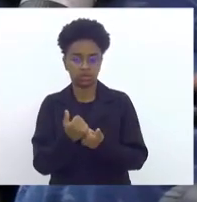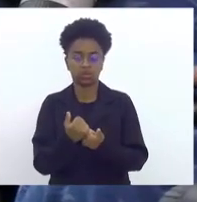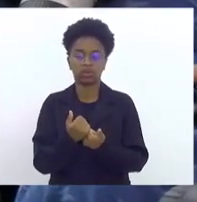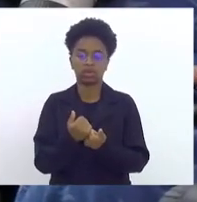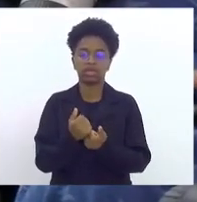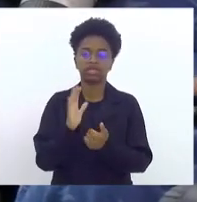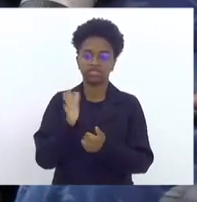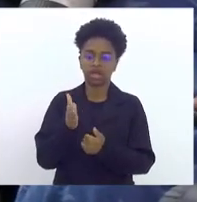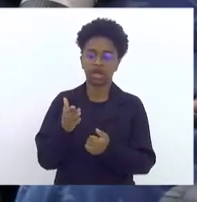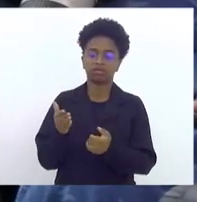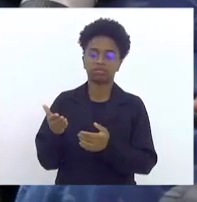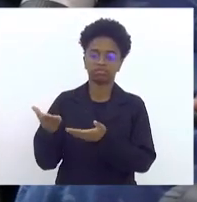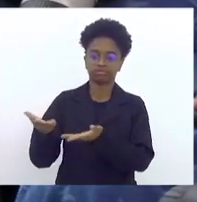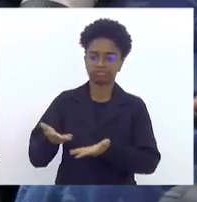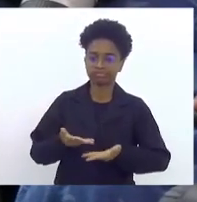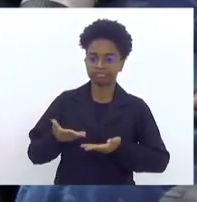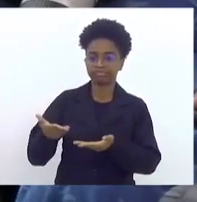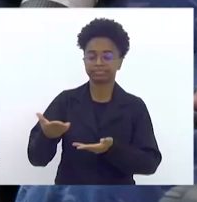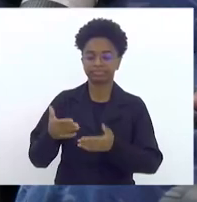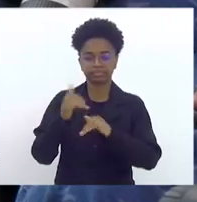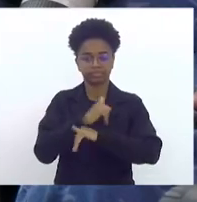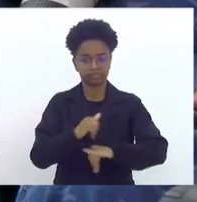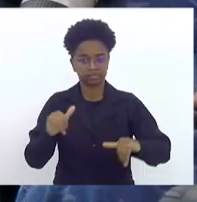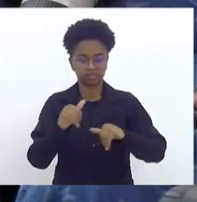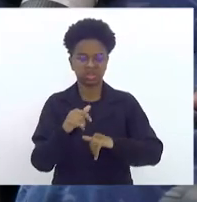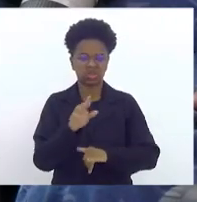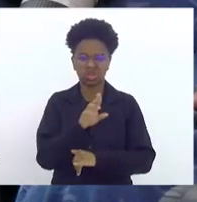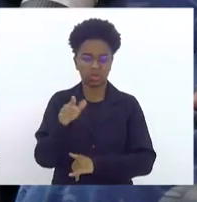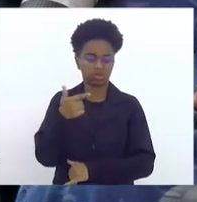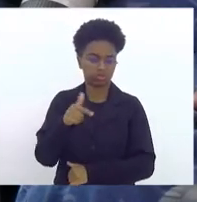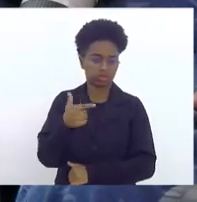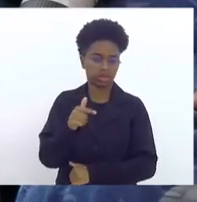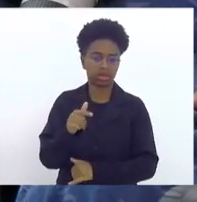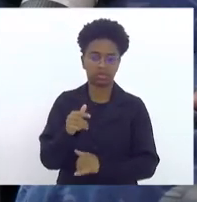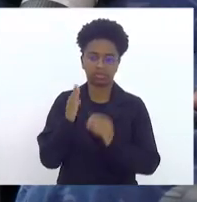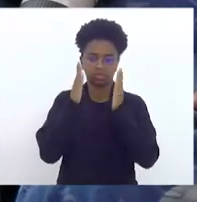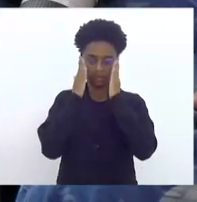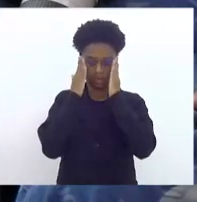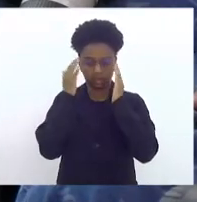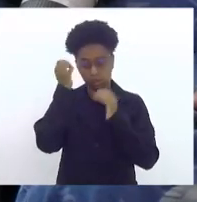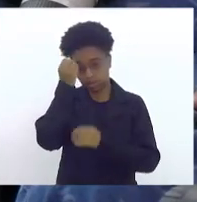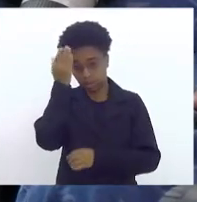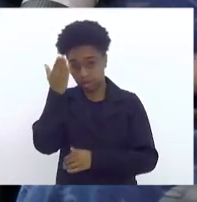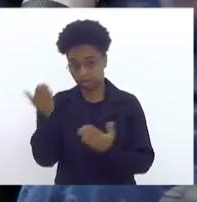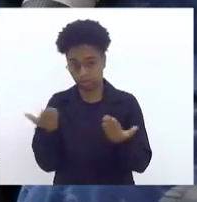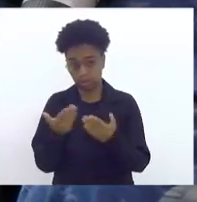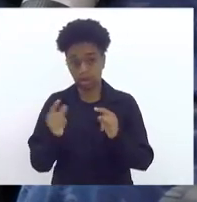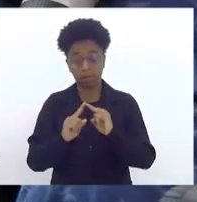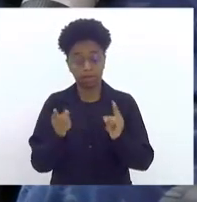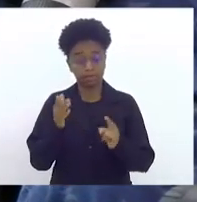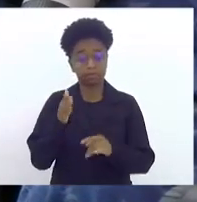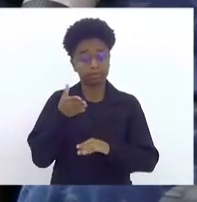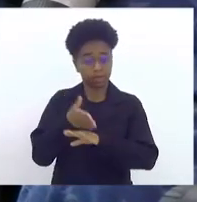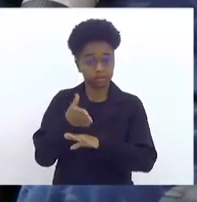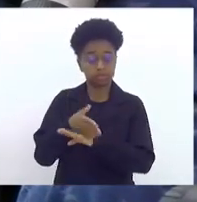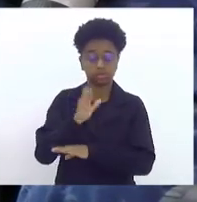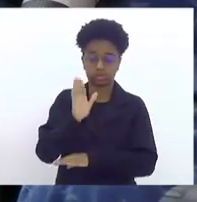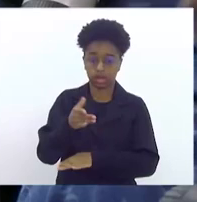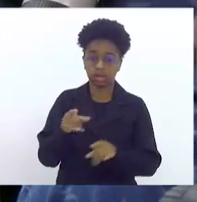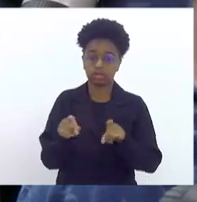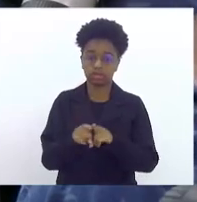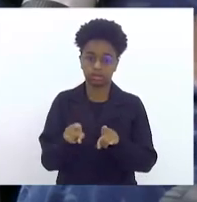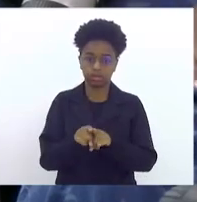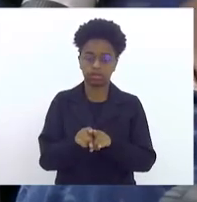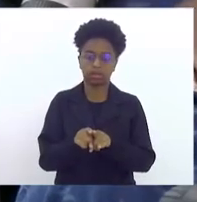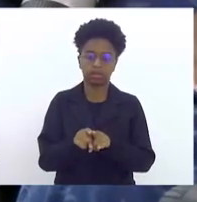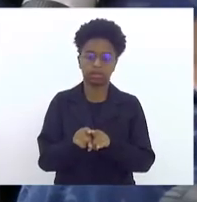algumas vezes para para se manifestar eu não tenho nome aqui é de cor Mas ela já participou mas sim e assim é